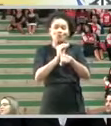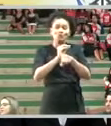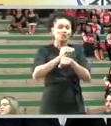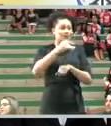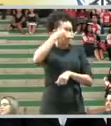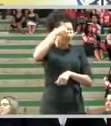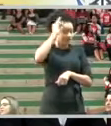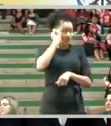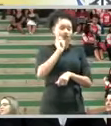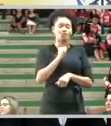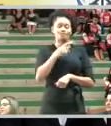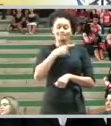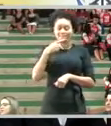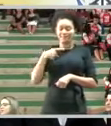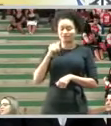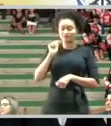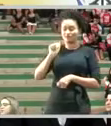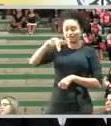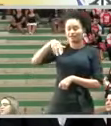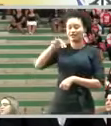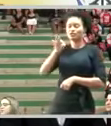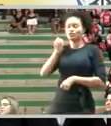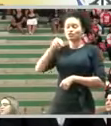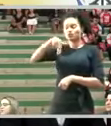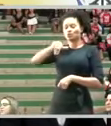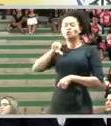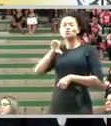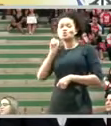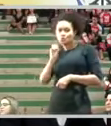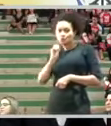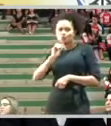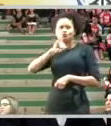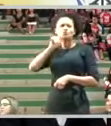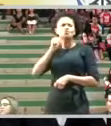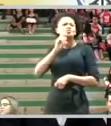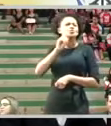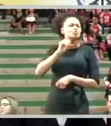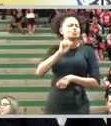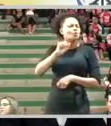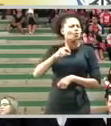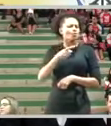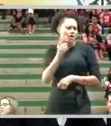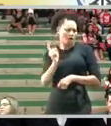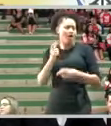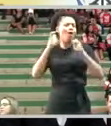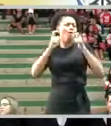pastor Antônio João do Maranhão. E eu questionei: pastor, é fácil